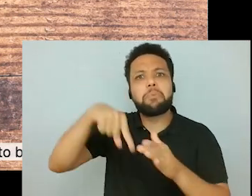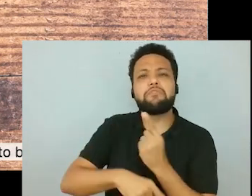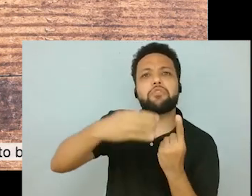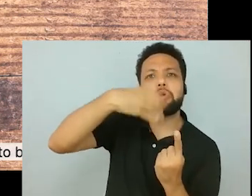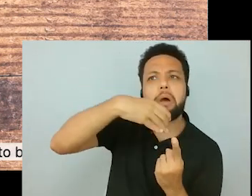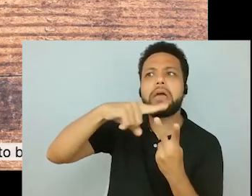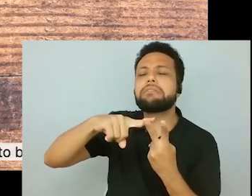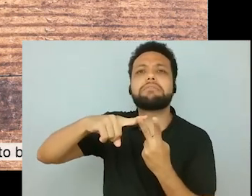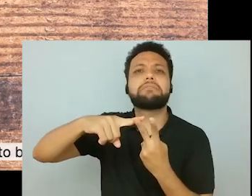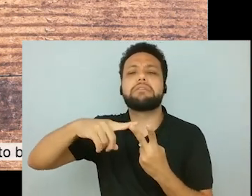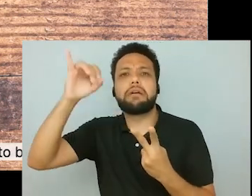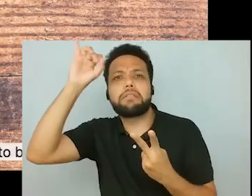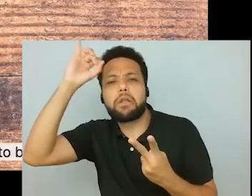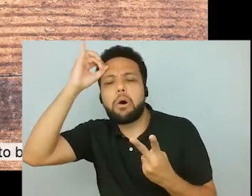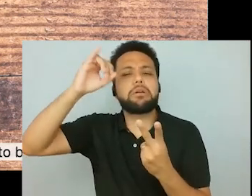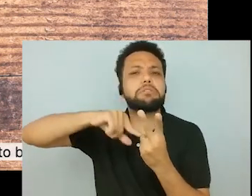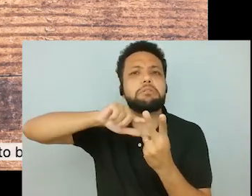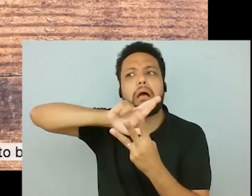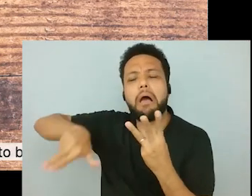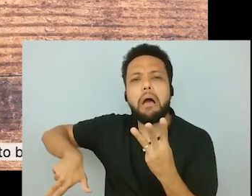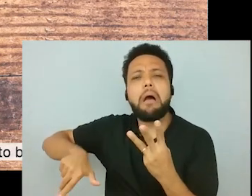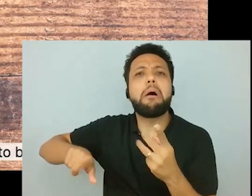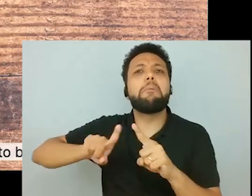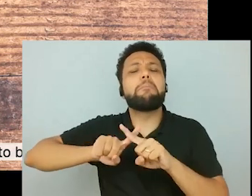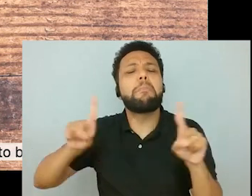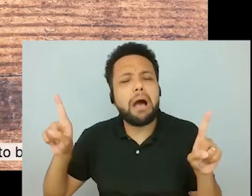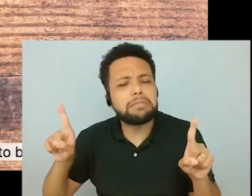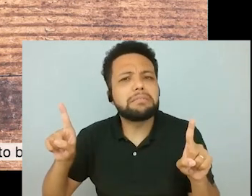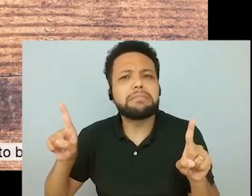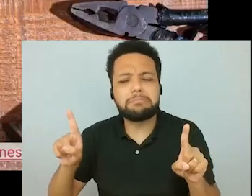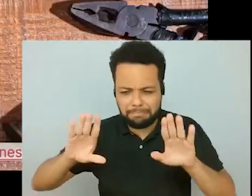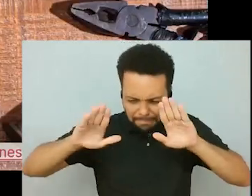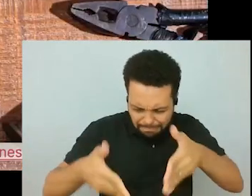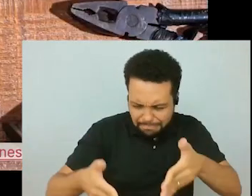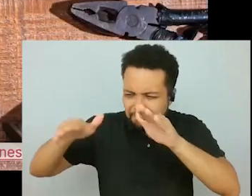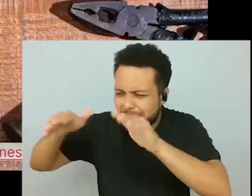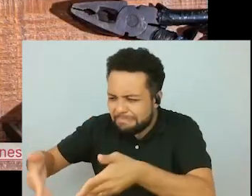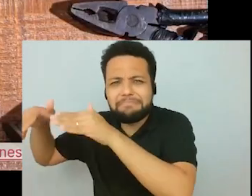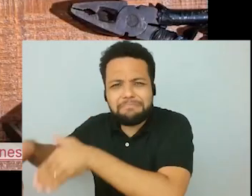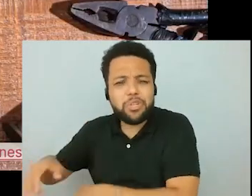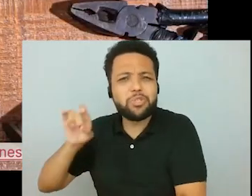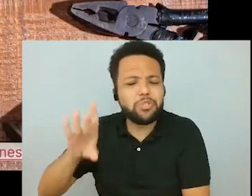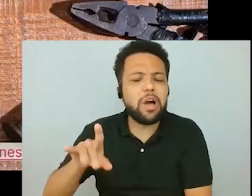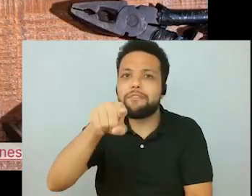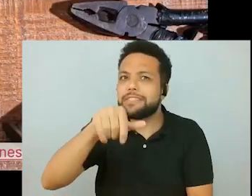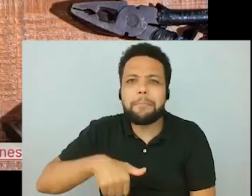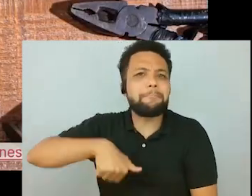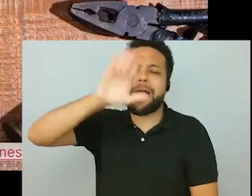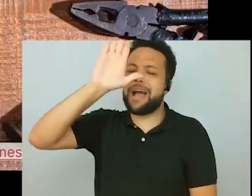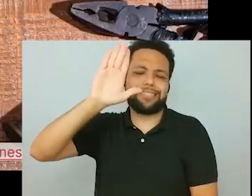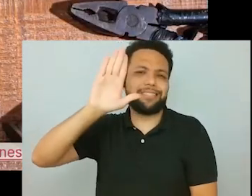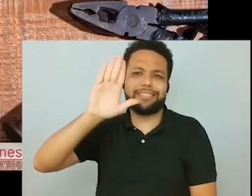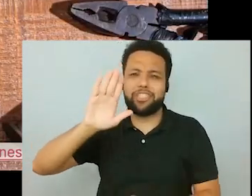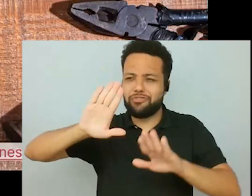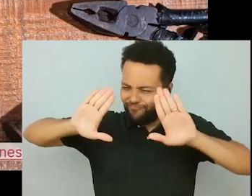ferramenta. Mas, como mensagem final, eu quero dizer que você é mais do que um especialista em martelo. Então,